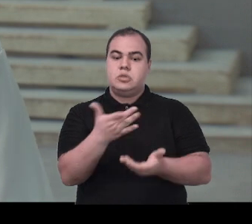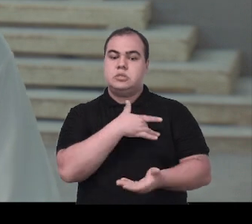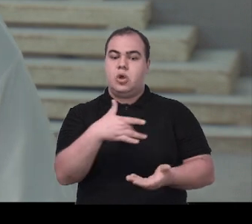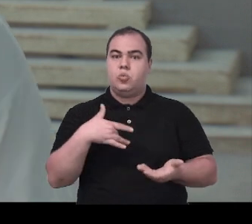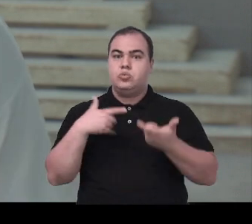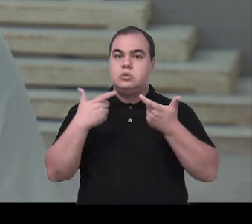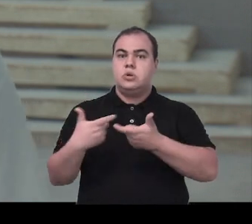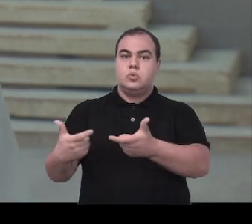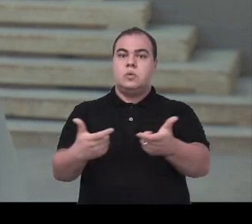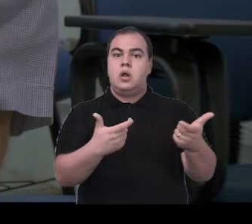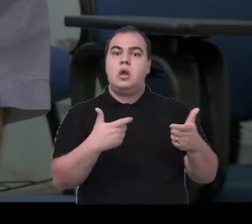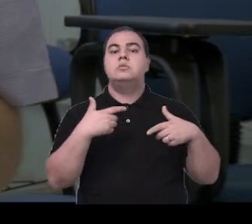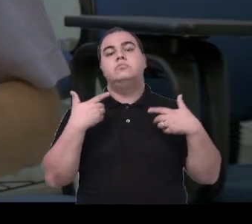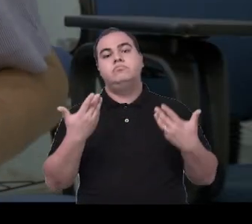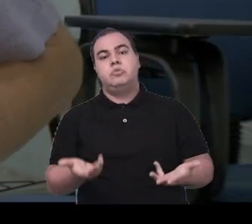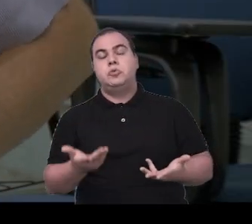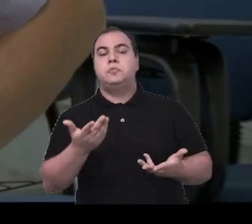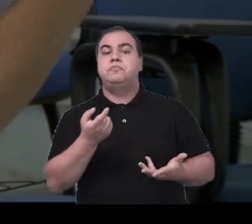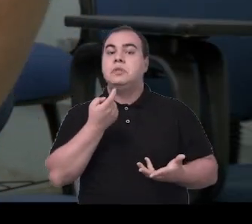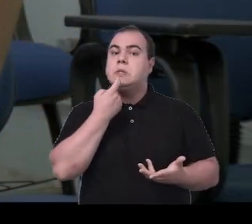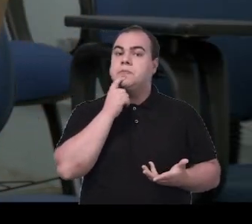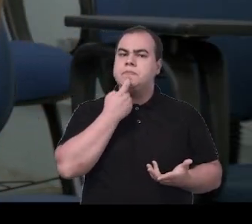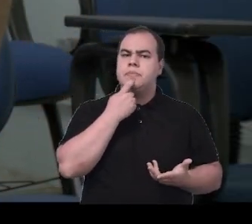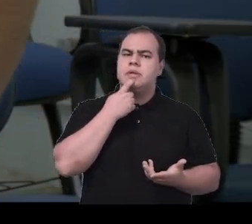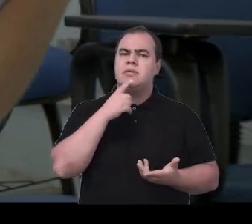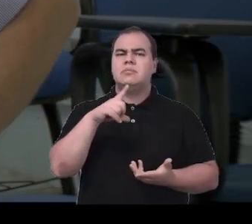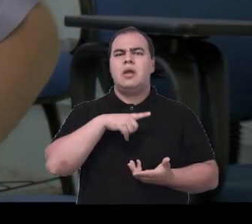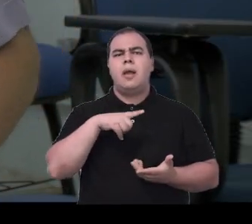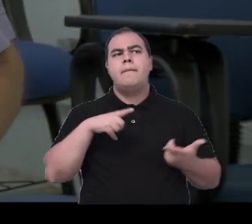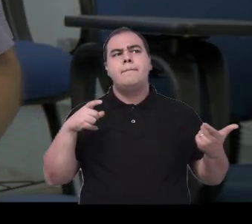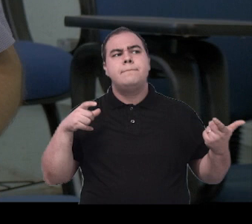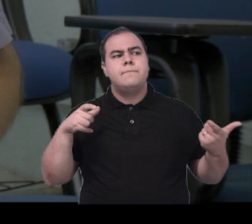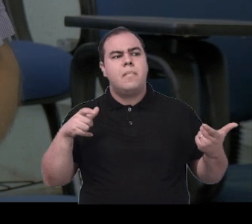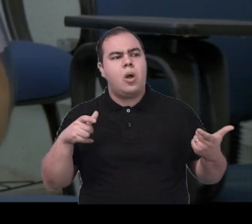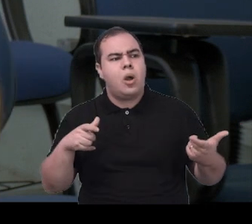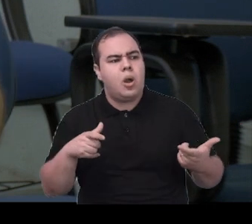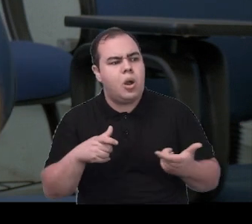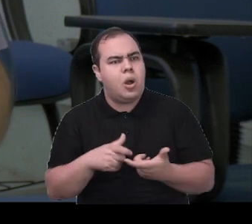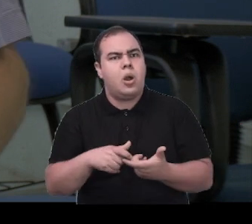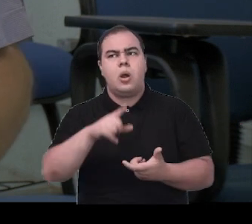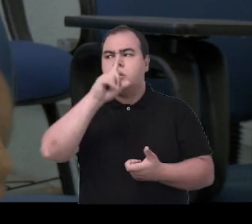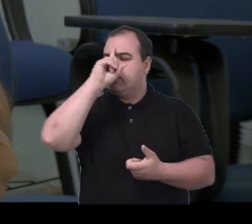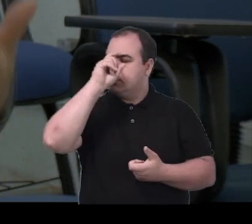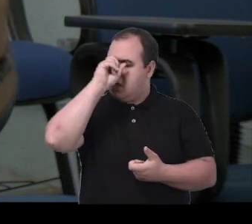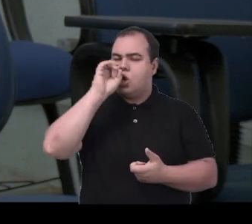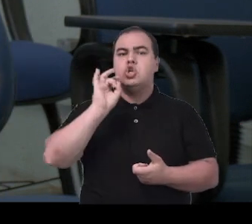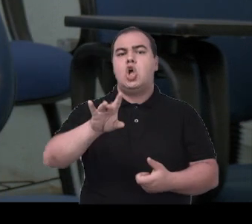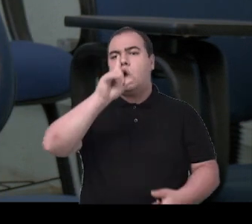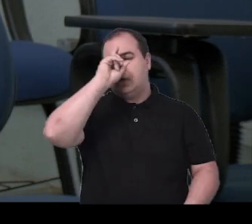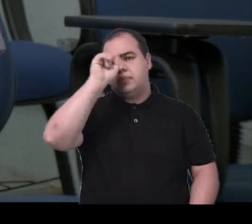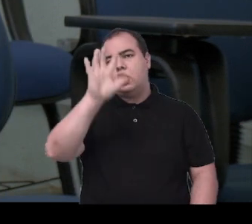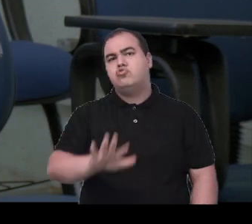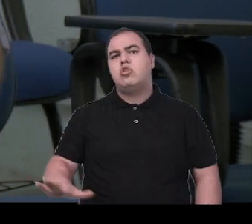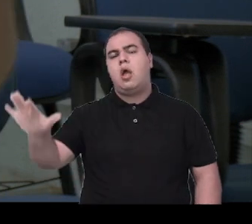de saúde territoriais. Então a região de Campinas ficou com pouquíssimos leitos psiquiátricos e os que tinham era em hospital geral, né,